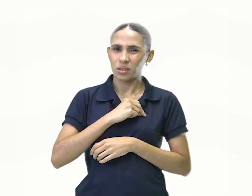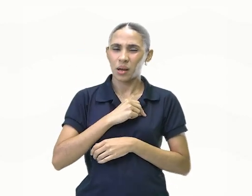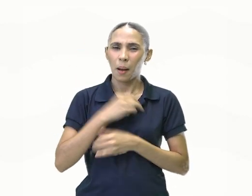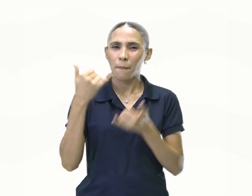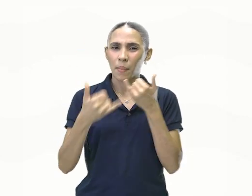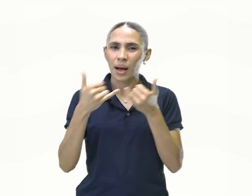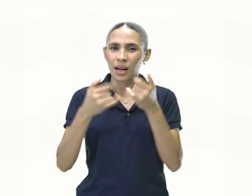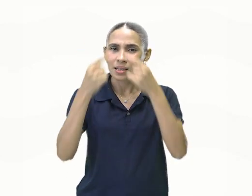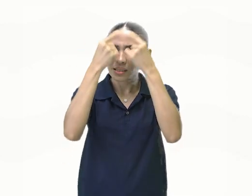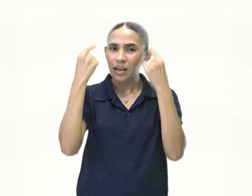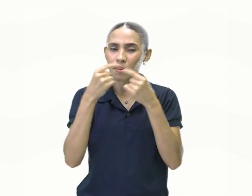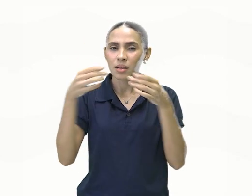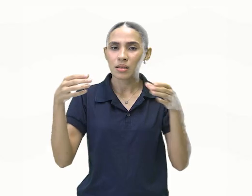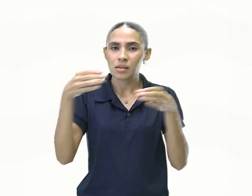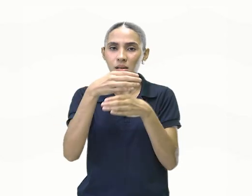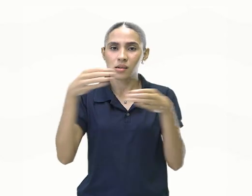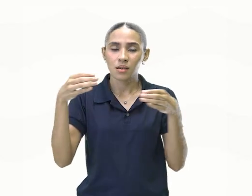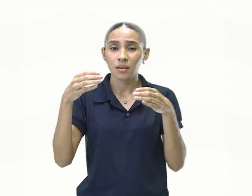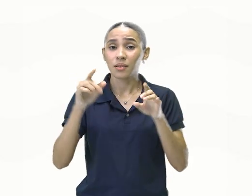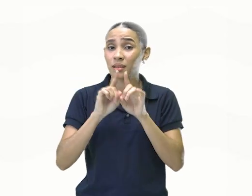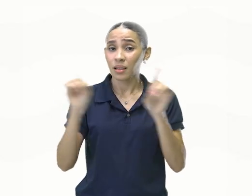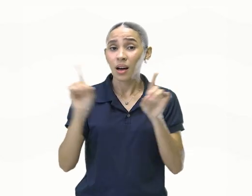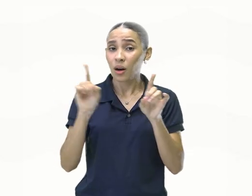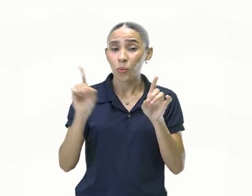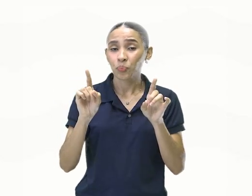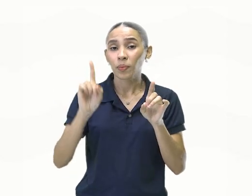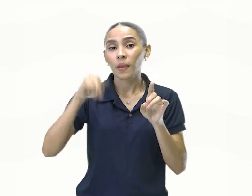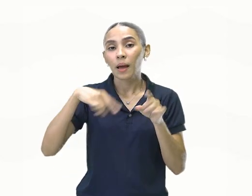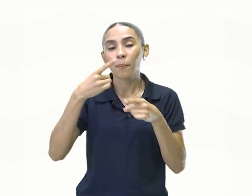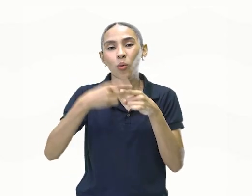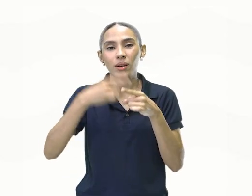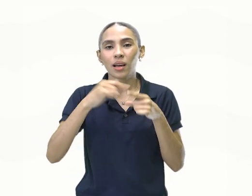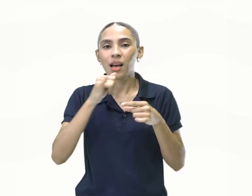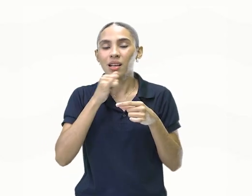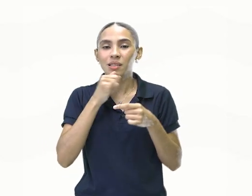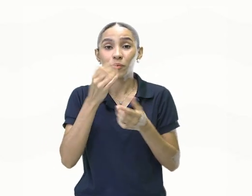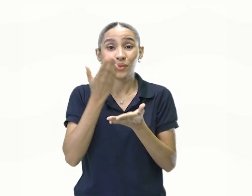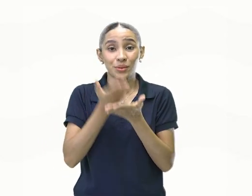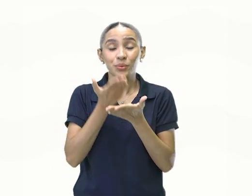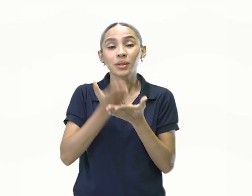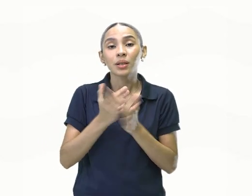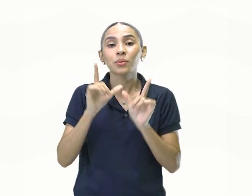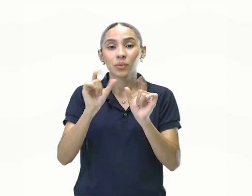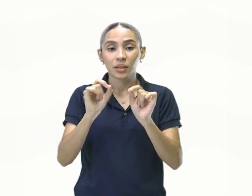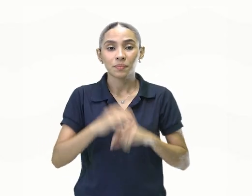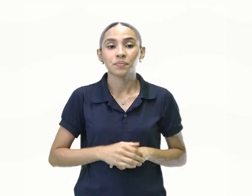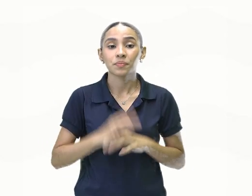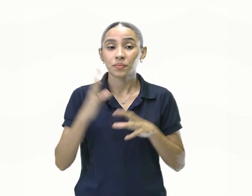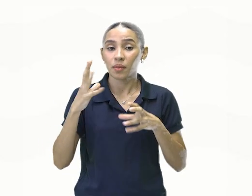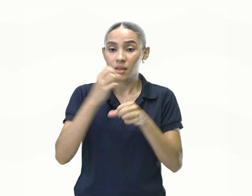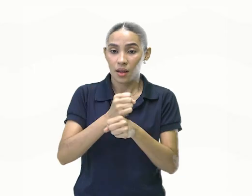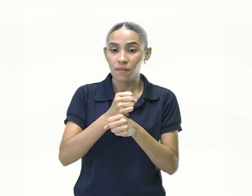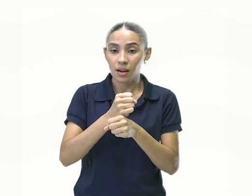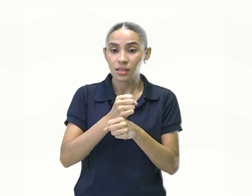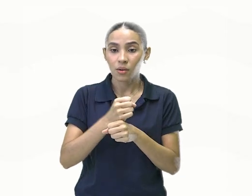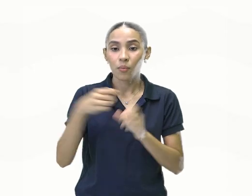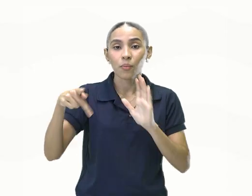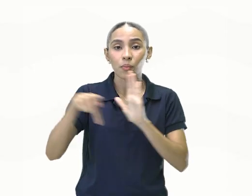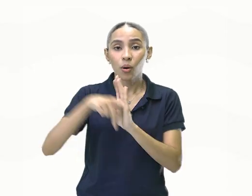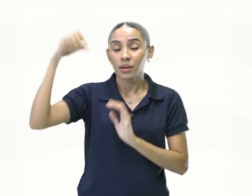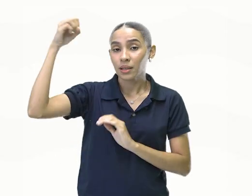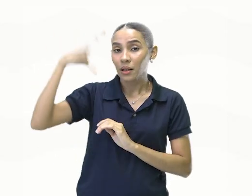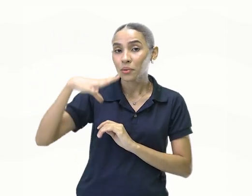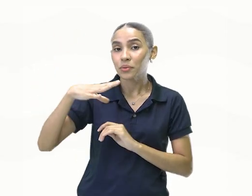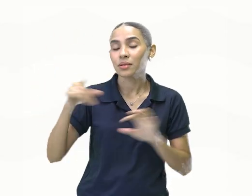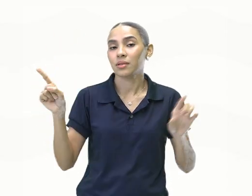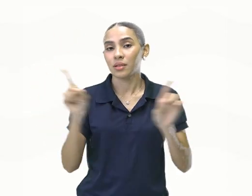a Cecília está sem a cabeça. Claro que não. É porque nós estamos estudando aí a refração